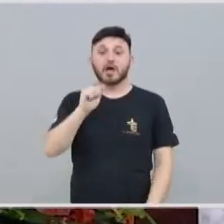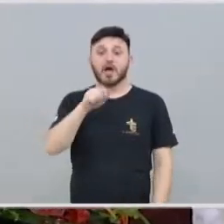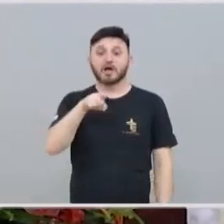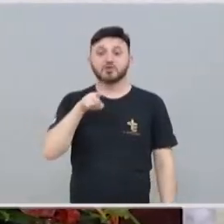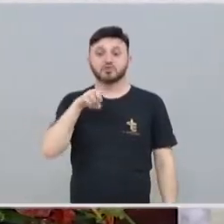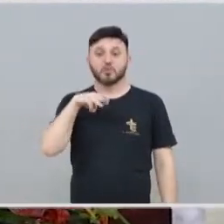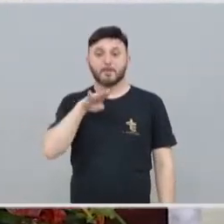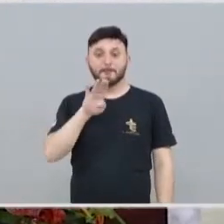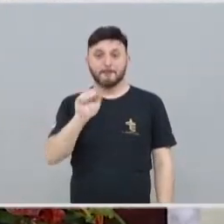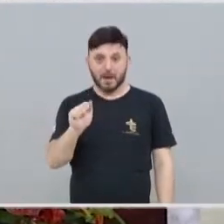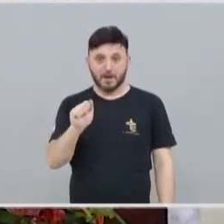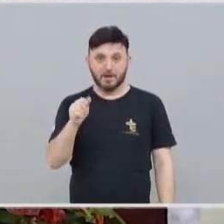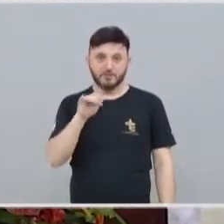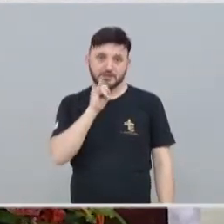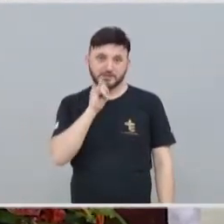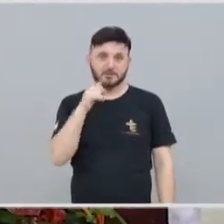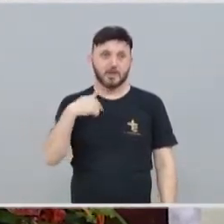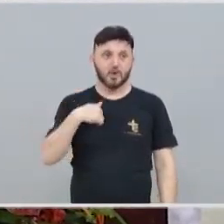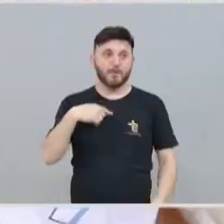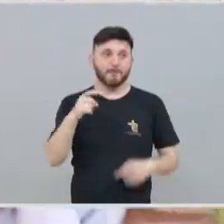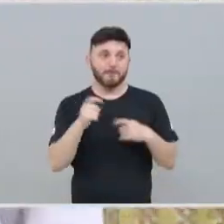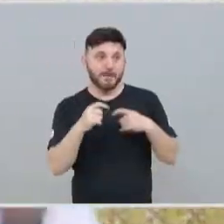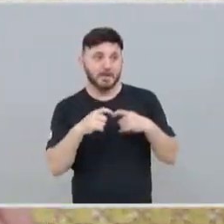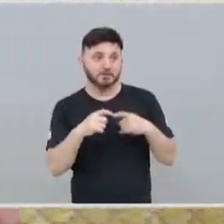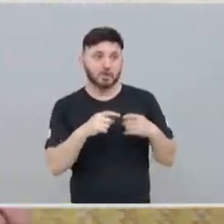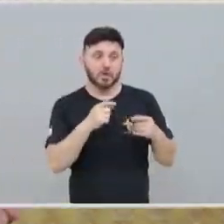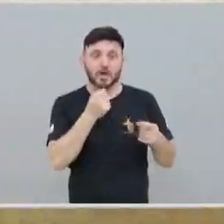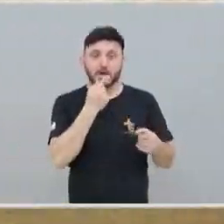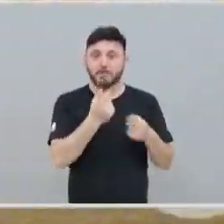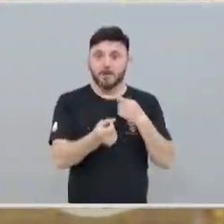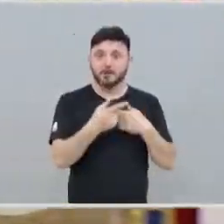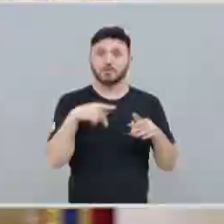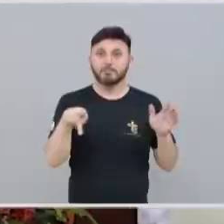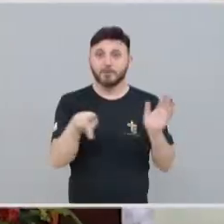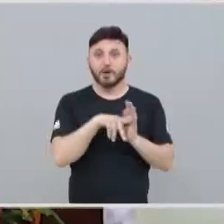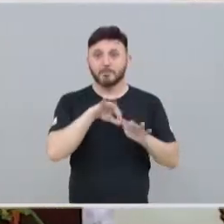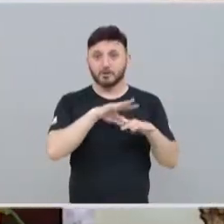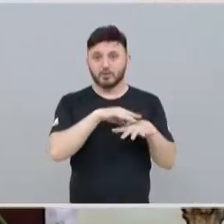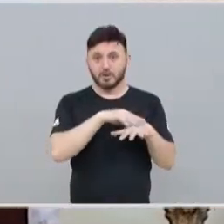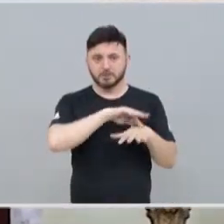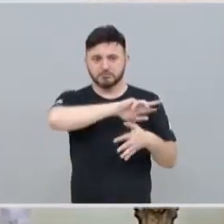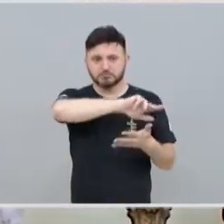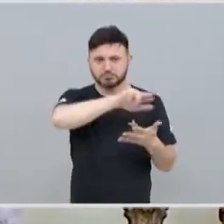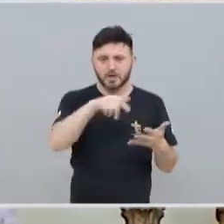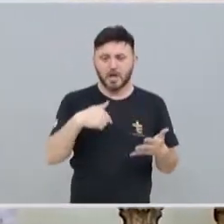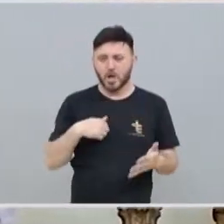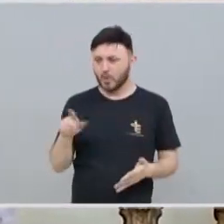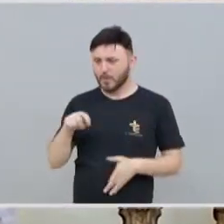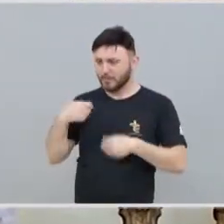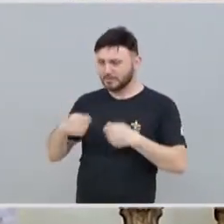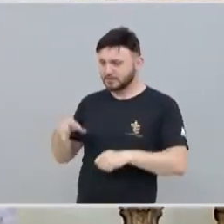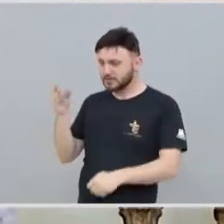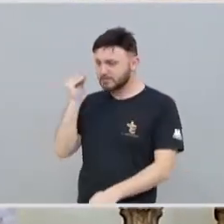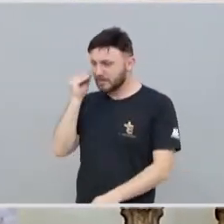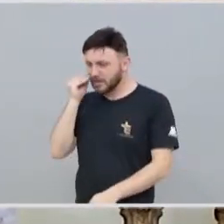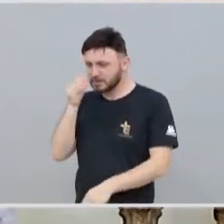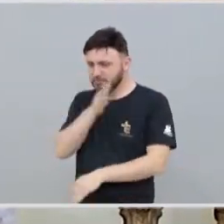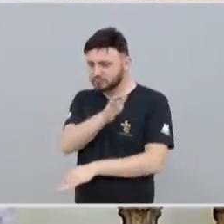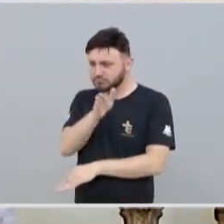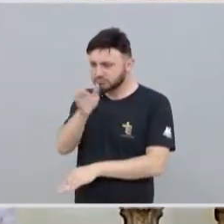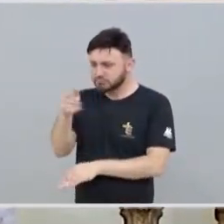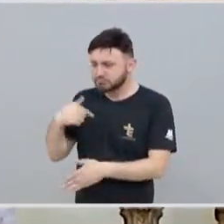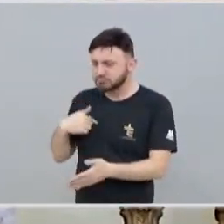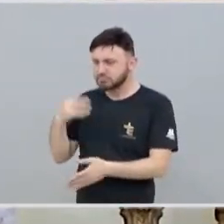tratar caxumba eu não preciso ter passado pela experiência para saber que aquela experiência